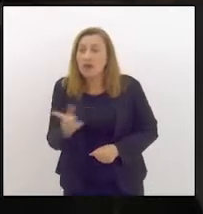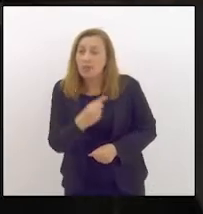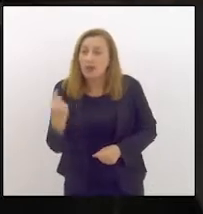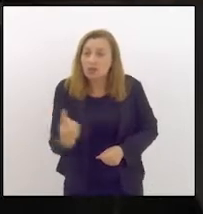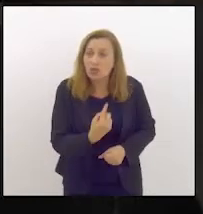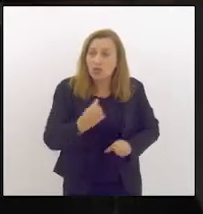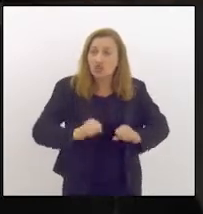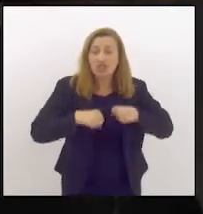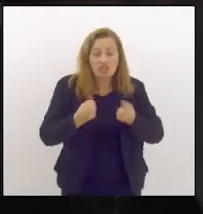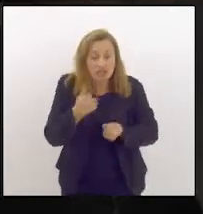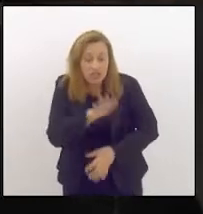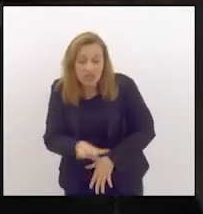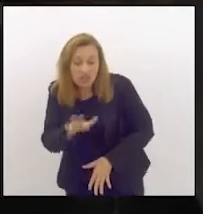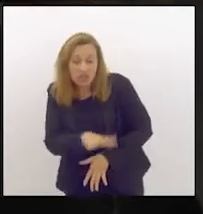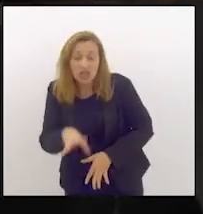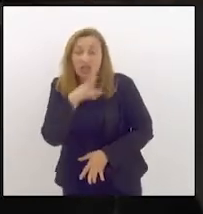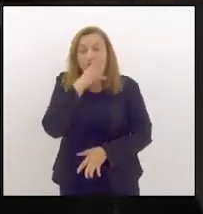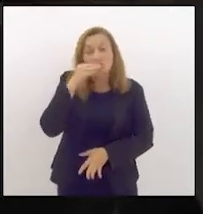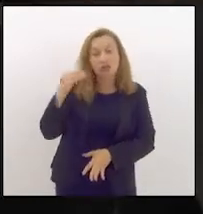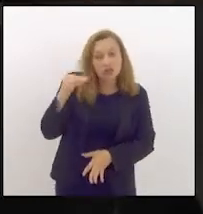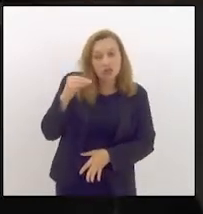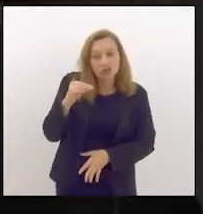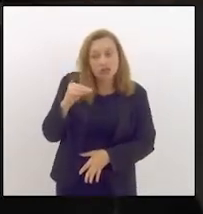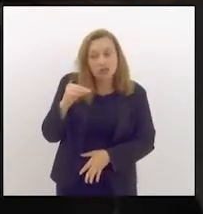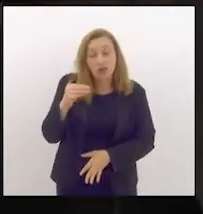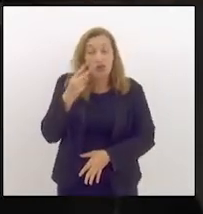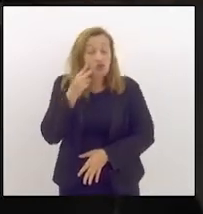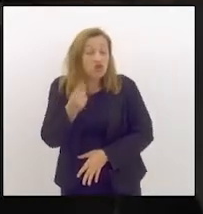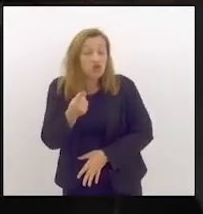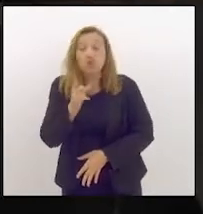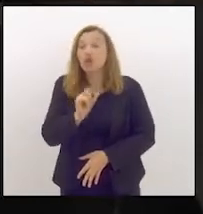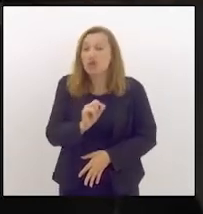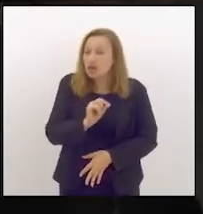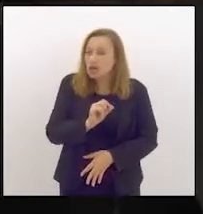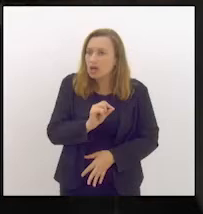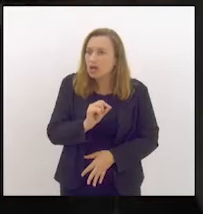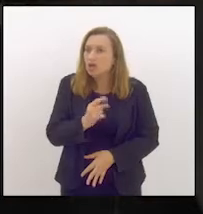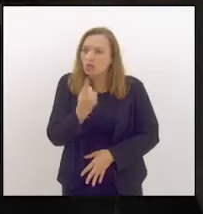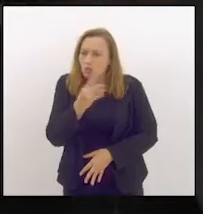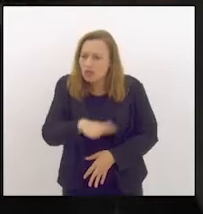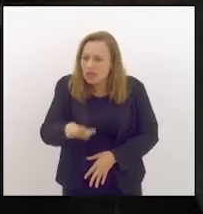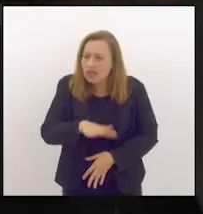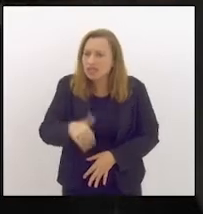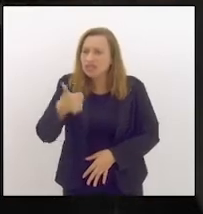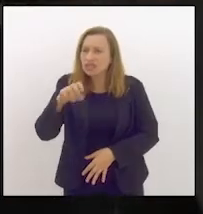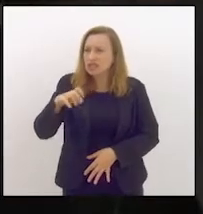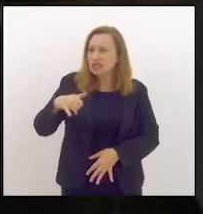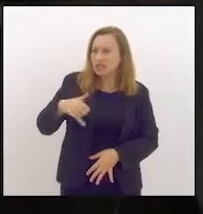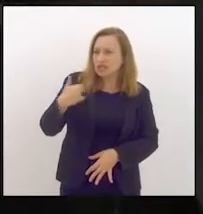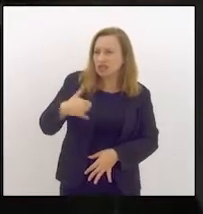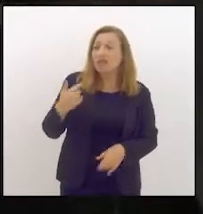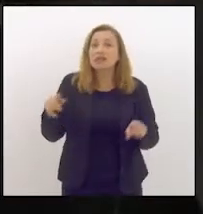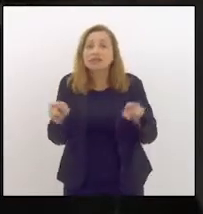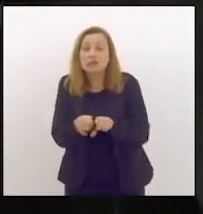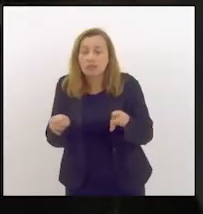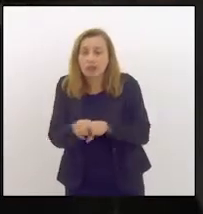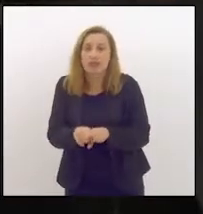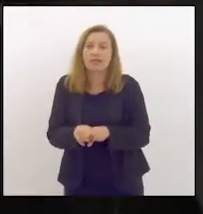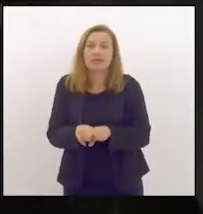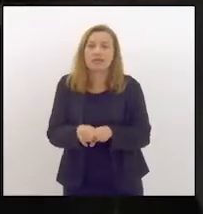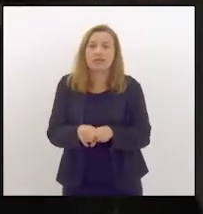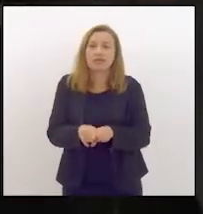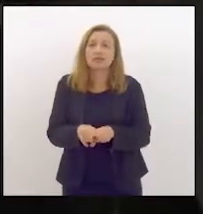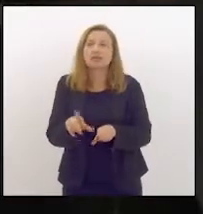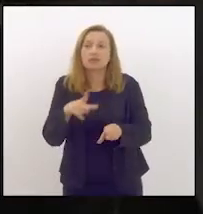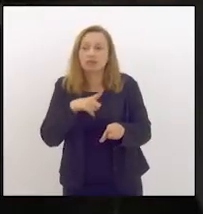nós que defendemos as crianças e os adolescentes visto que uma criança há 11 anos também teve